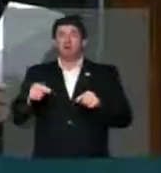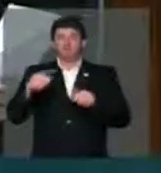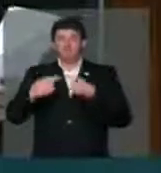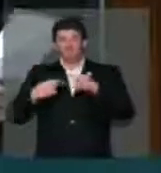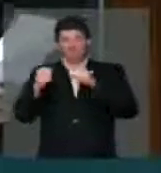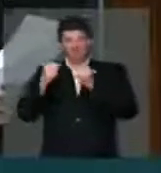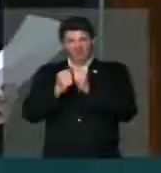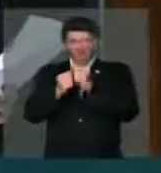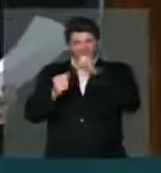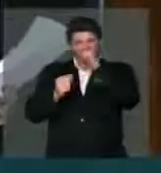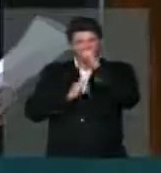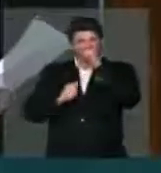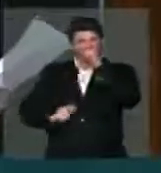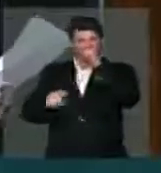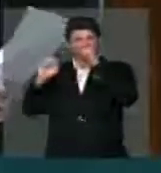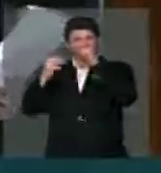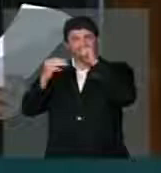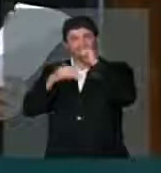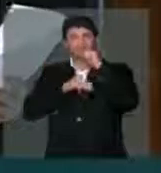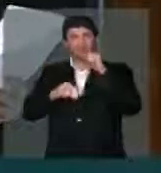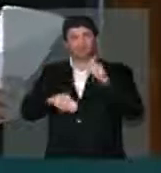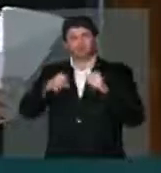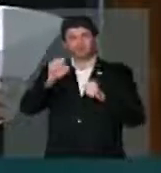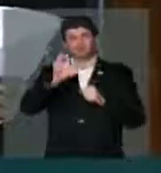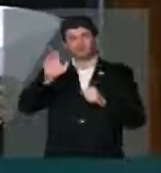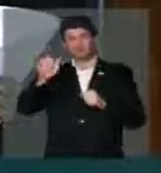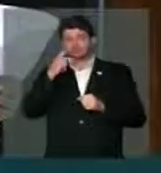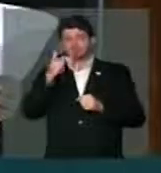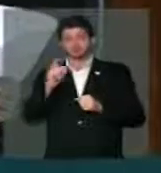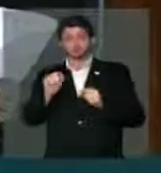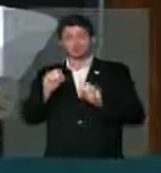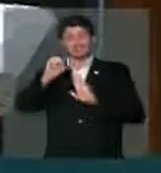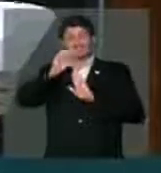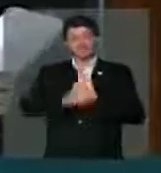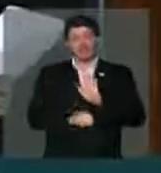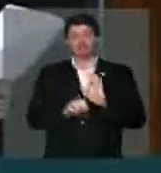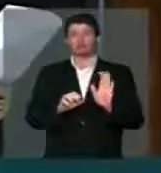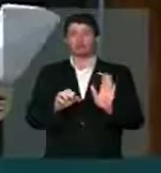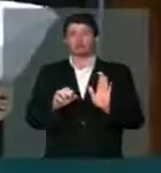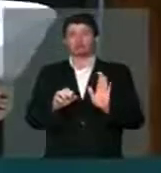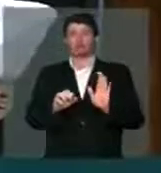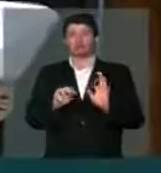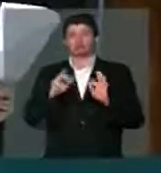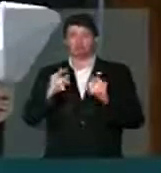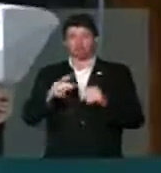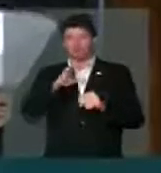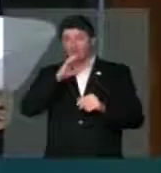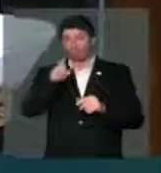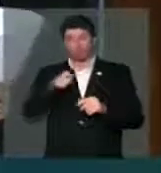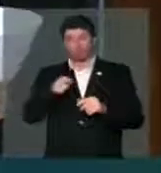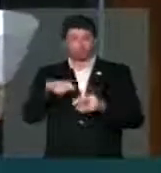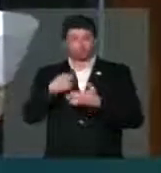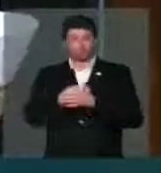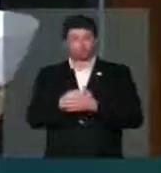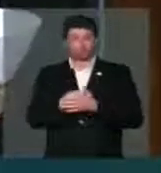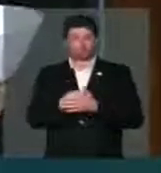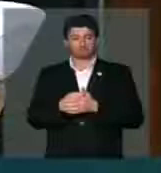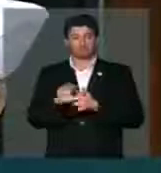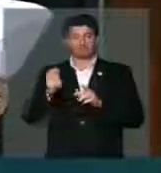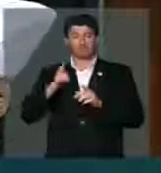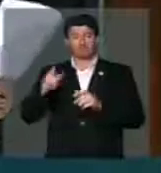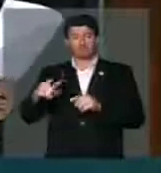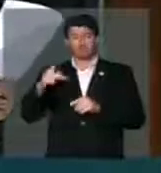governadores, ideia inclusive do ex-ministro José Serra, de zerar as alíquotas de contribuição ainda remanescente